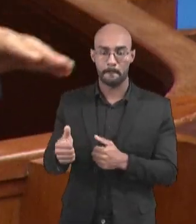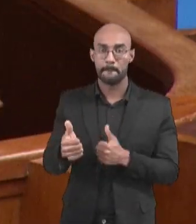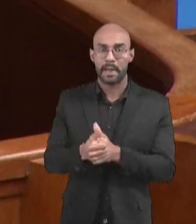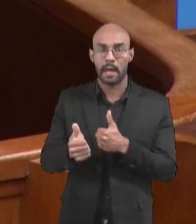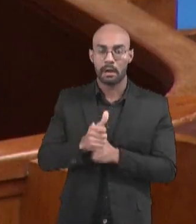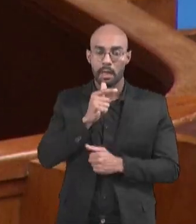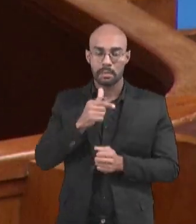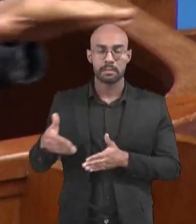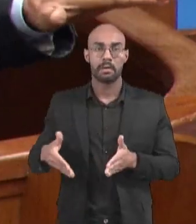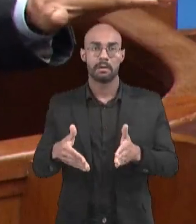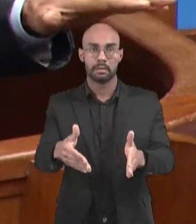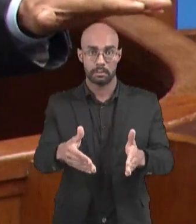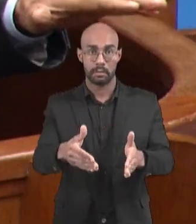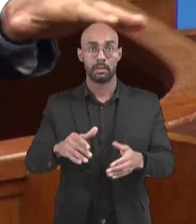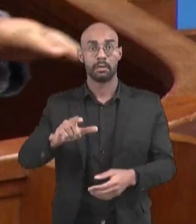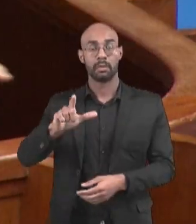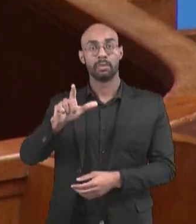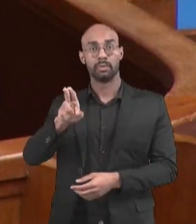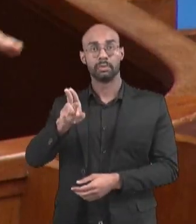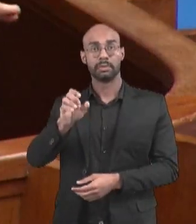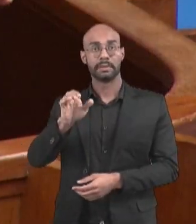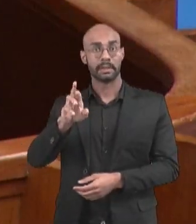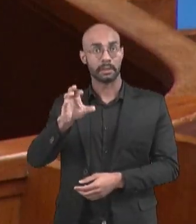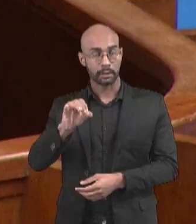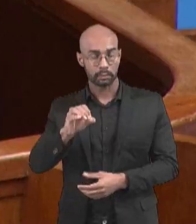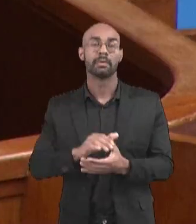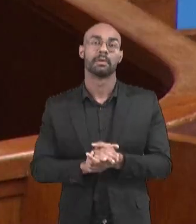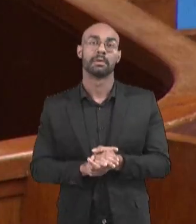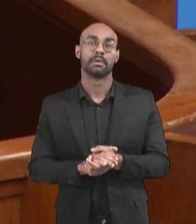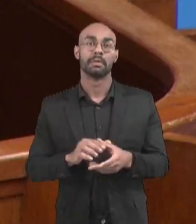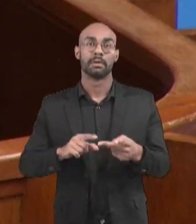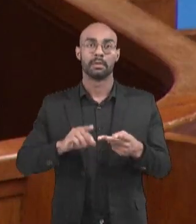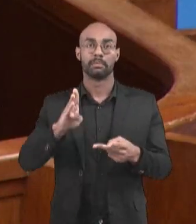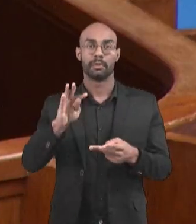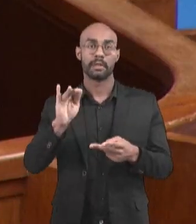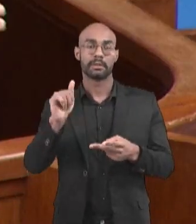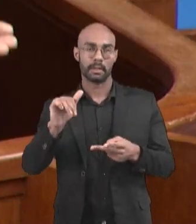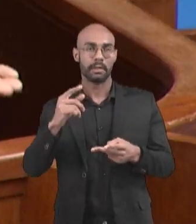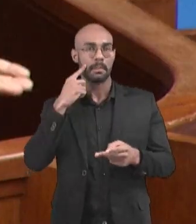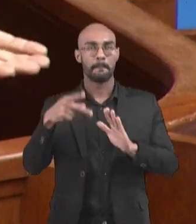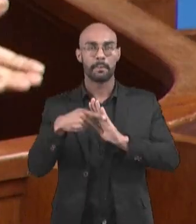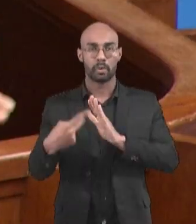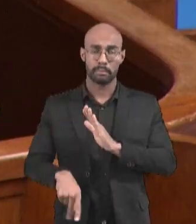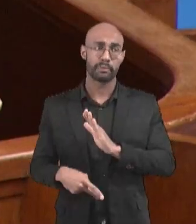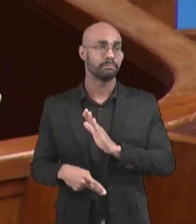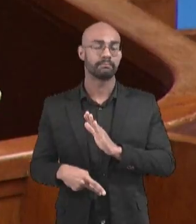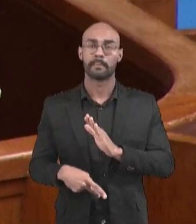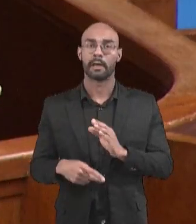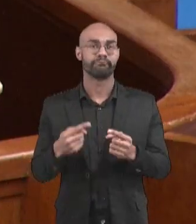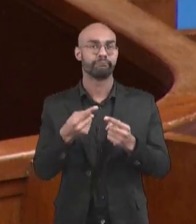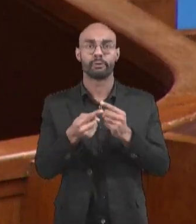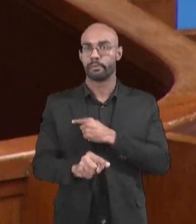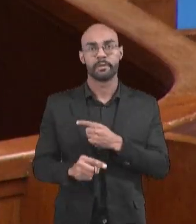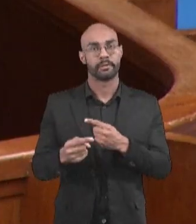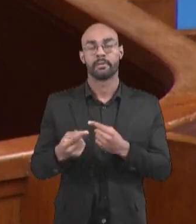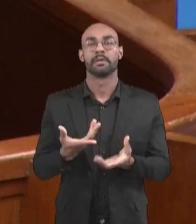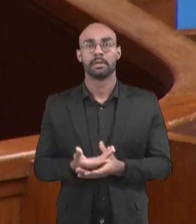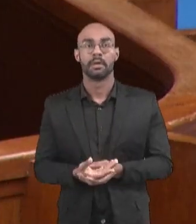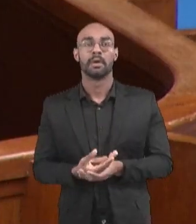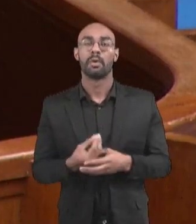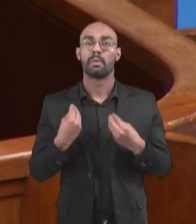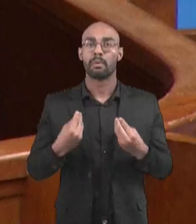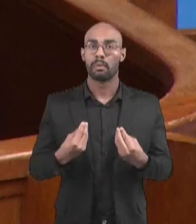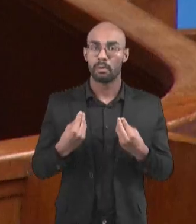córrego, tanto do Luceiro como do córrego Ipuitã. Então isso eu acho que é um absurdo, ter lei